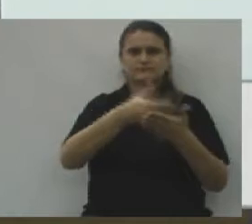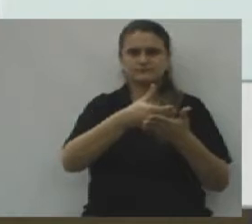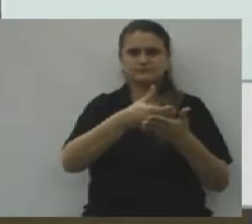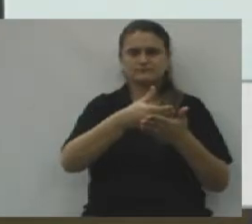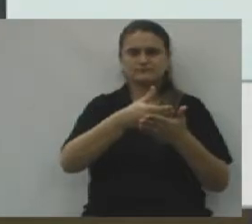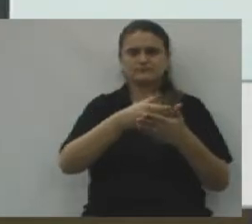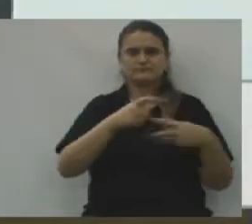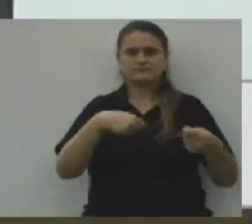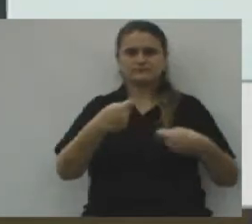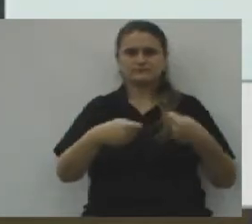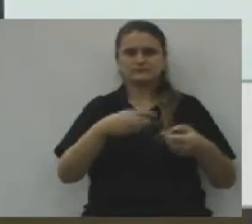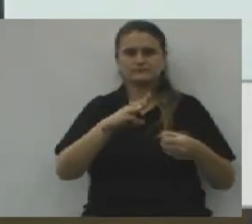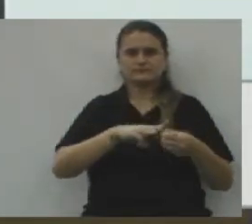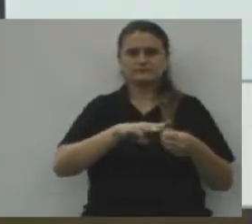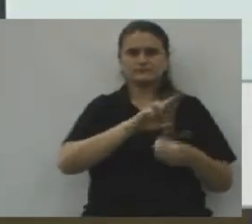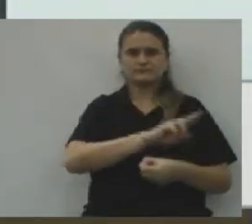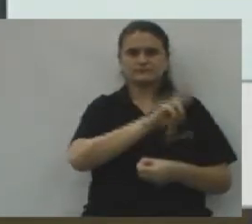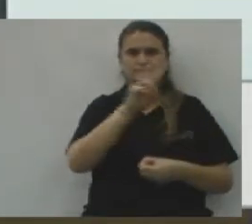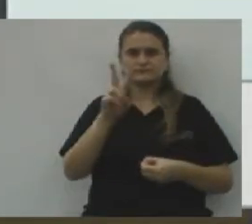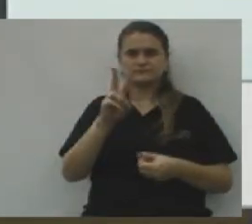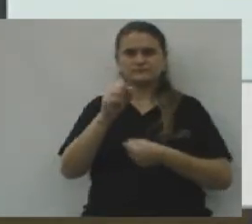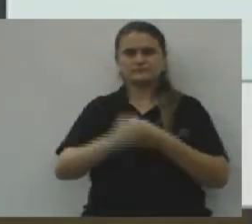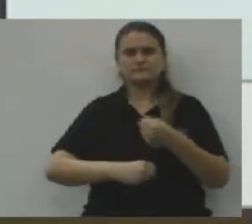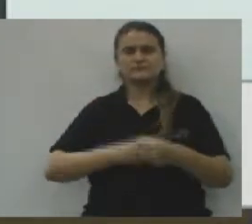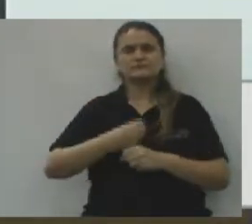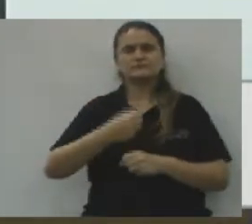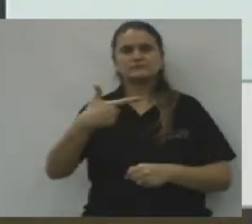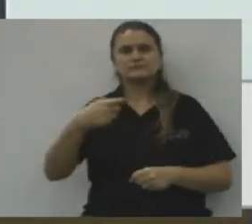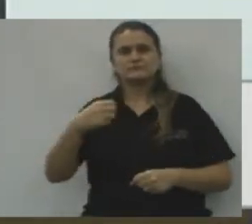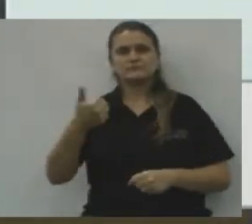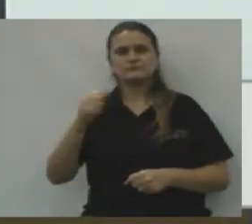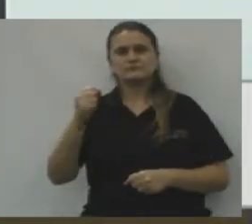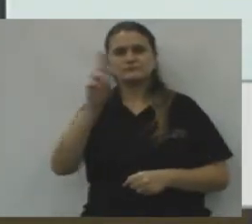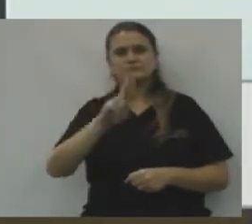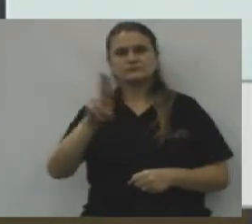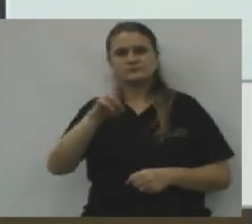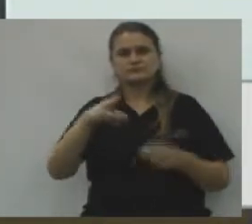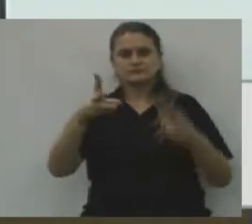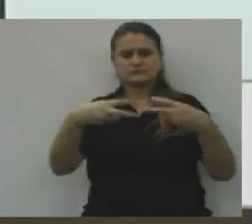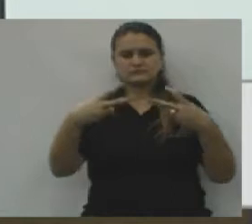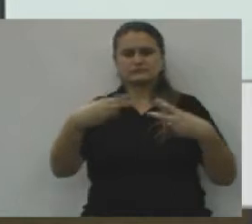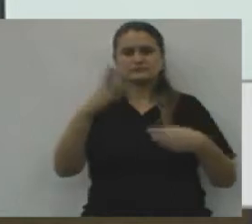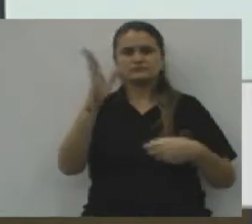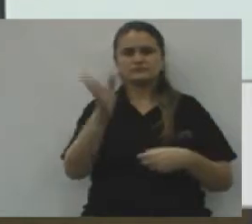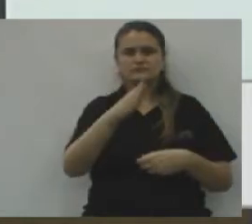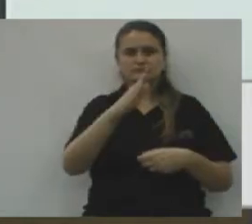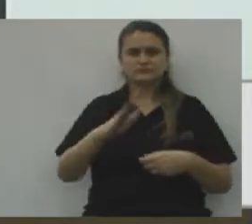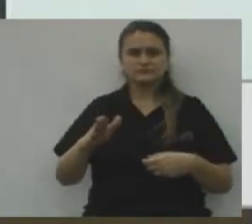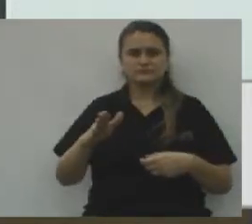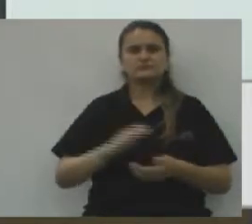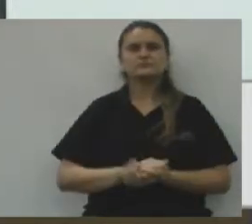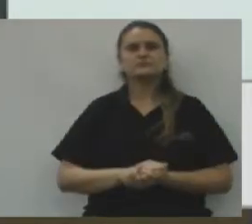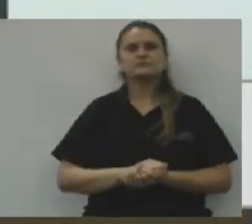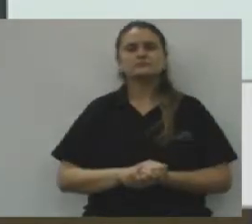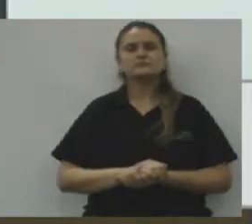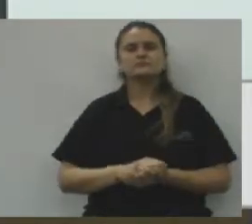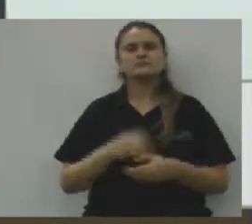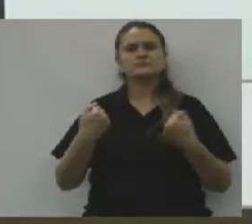suplementar no orçamento do município de União da Vitória para o exercício 2018, com recursos provenientes de anulação,